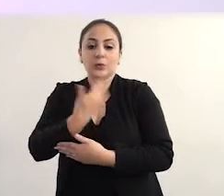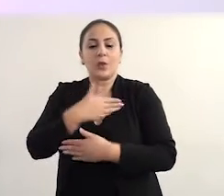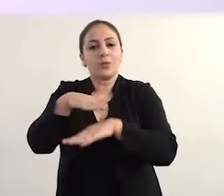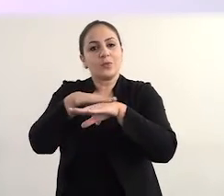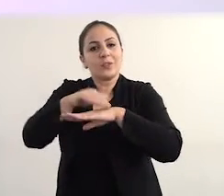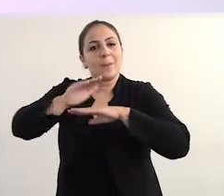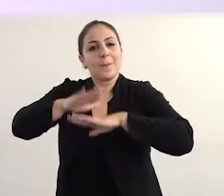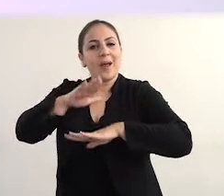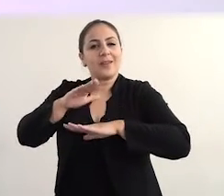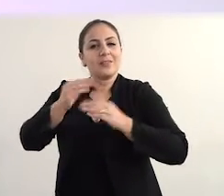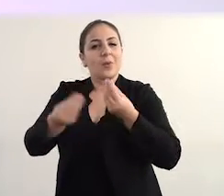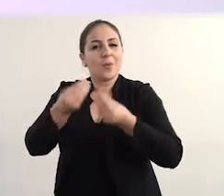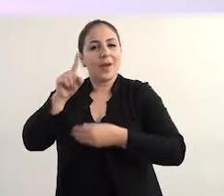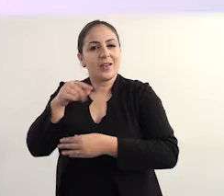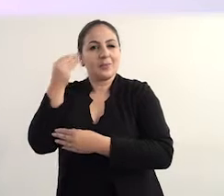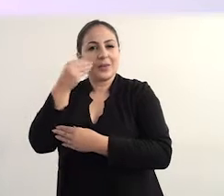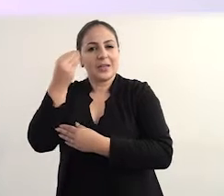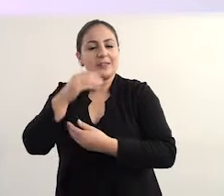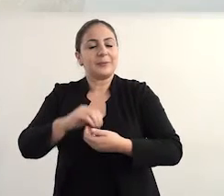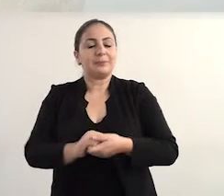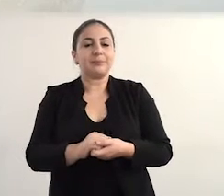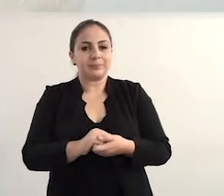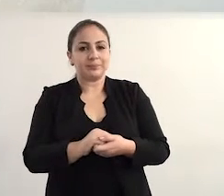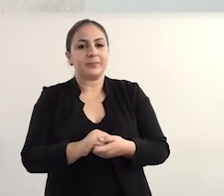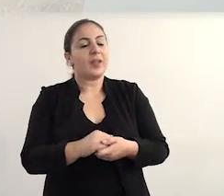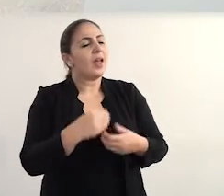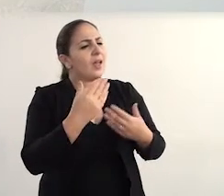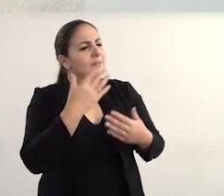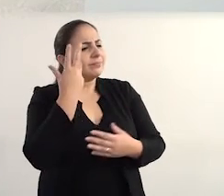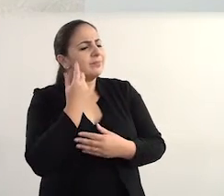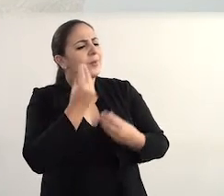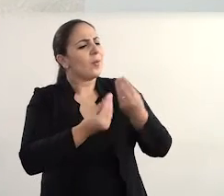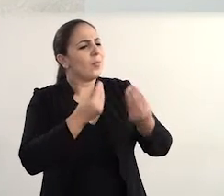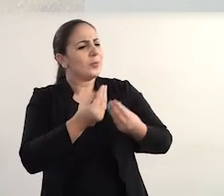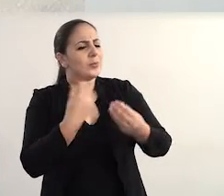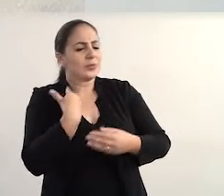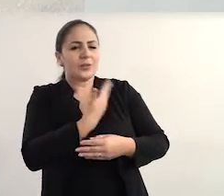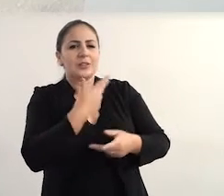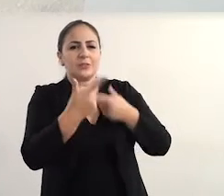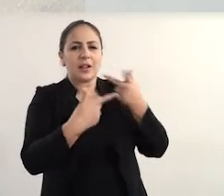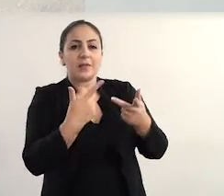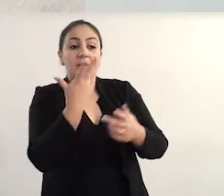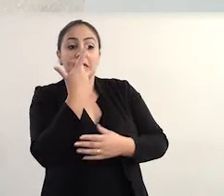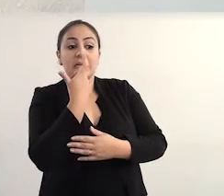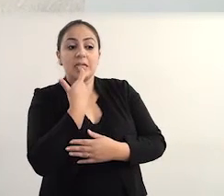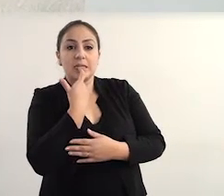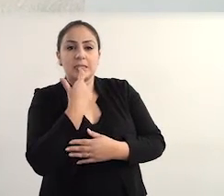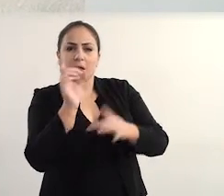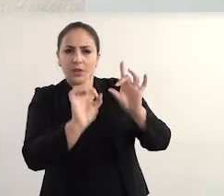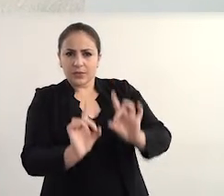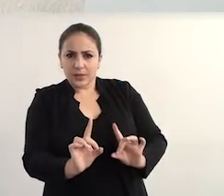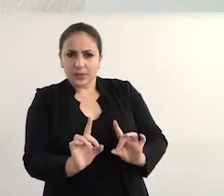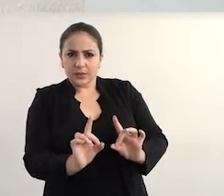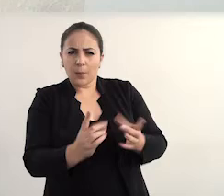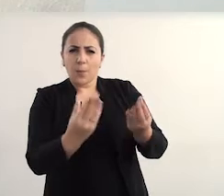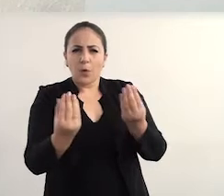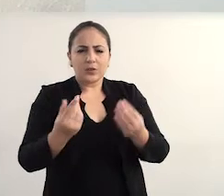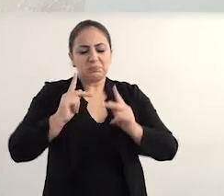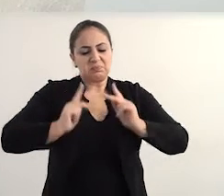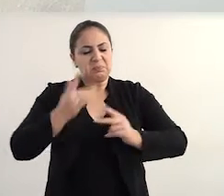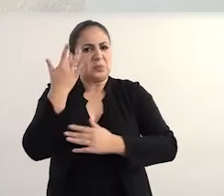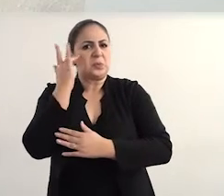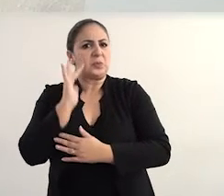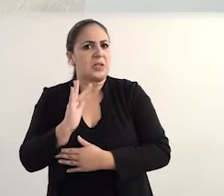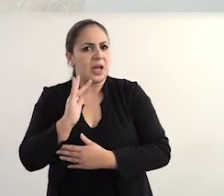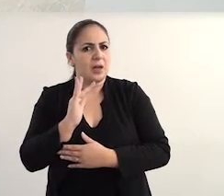mais sobre a experiência mesmo. Andréia, e quando a gente fala criança com deficiência, muitas pessoas não sabem,